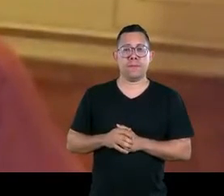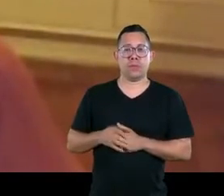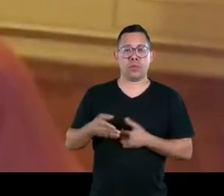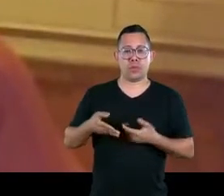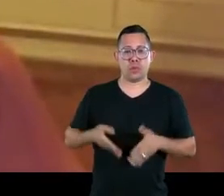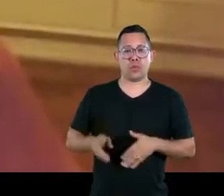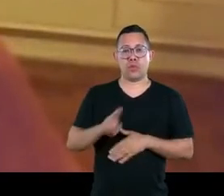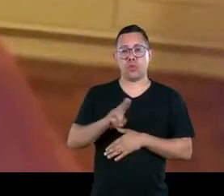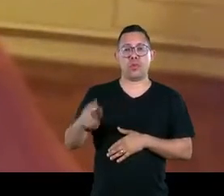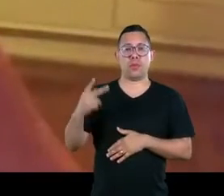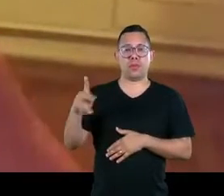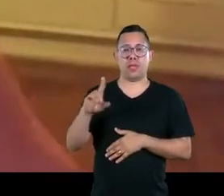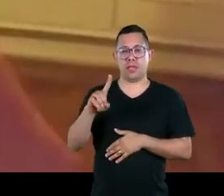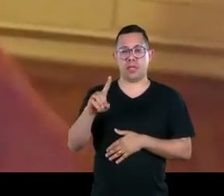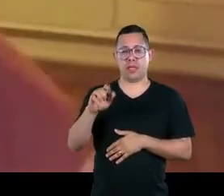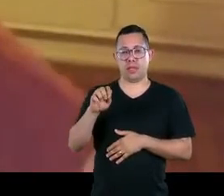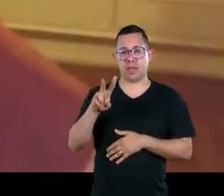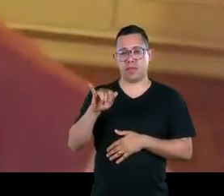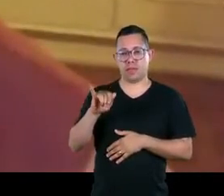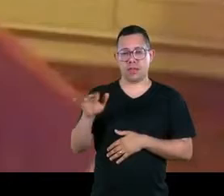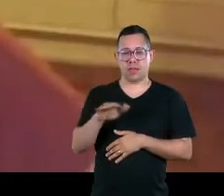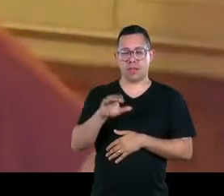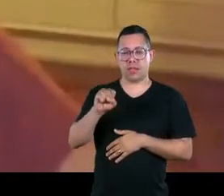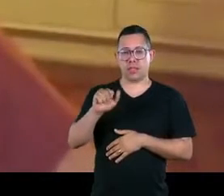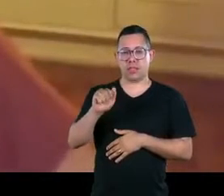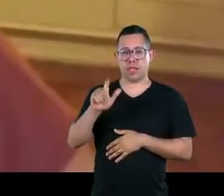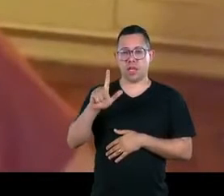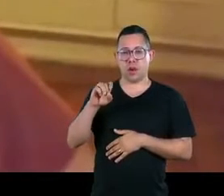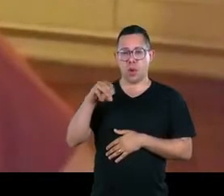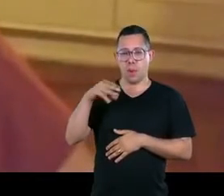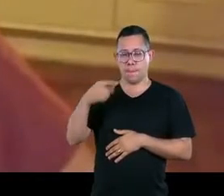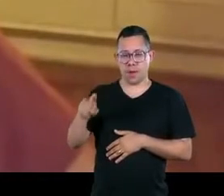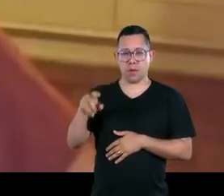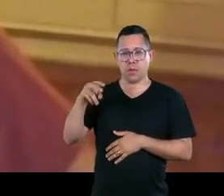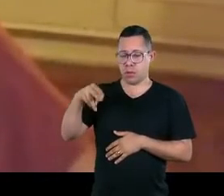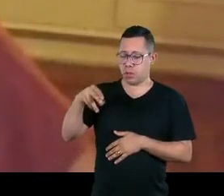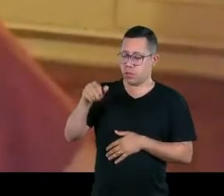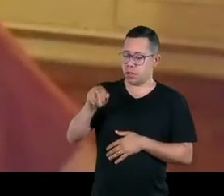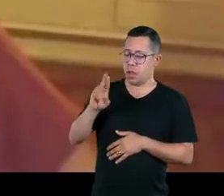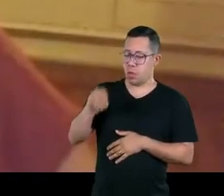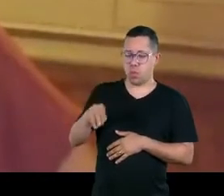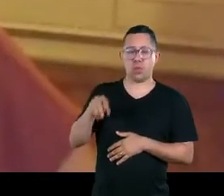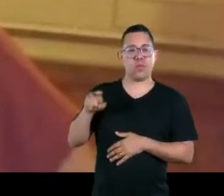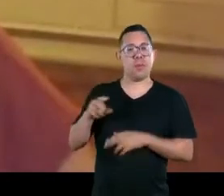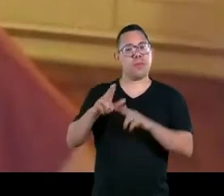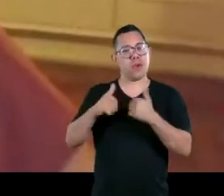Salomão Naum, porque era costume judaico